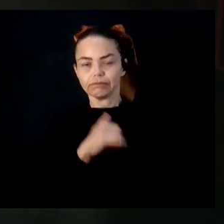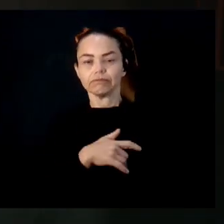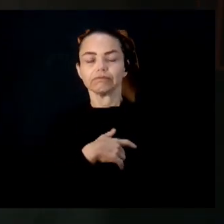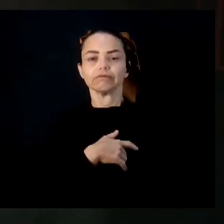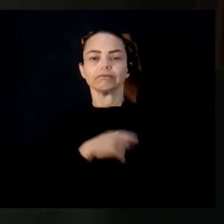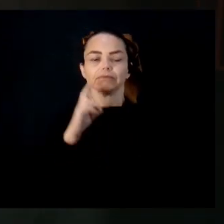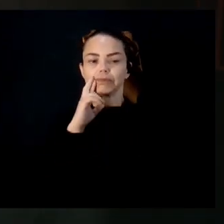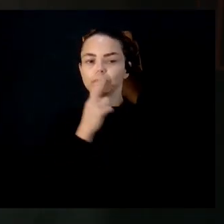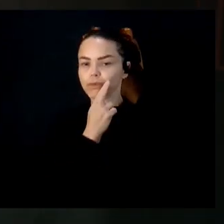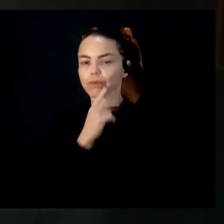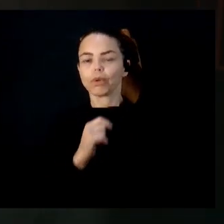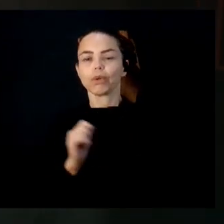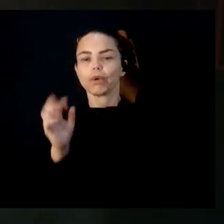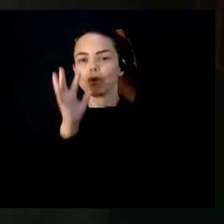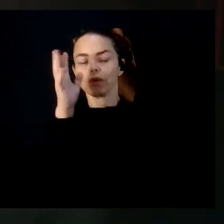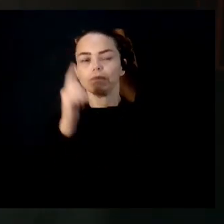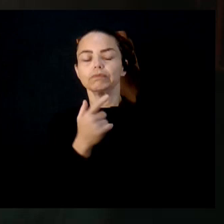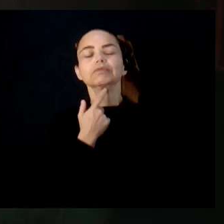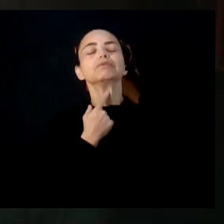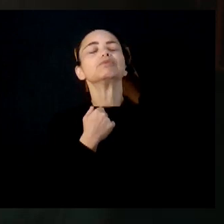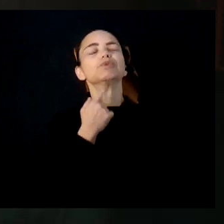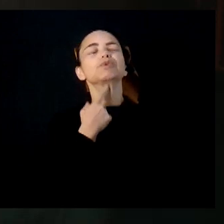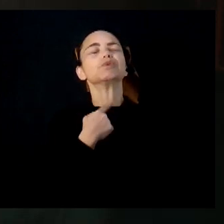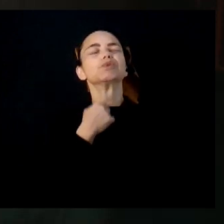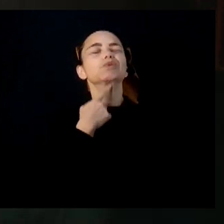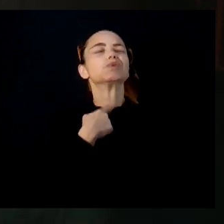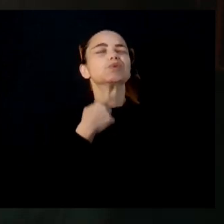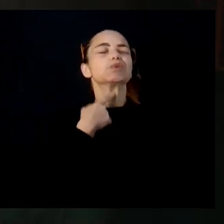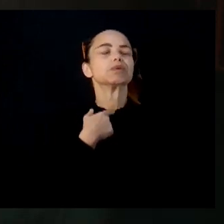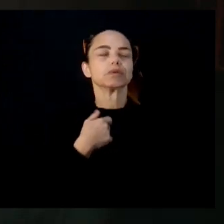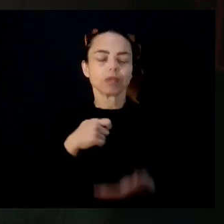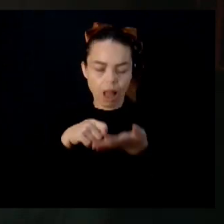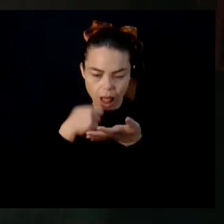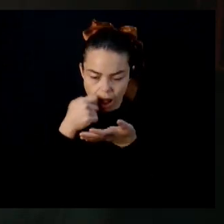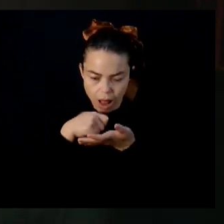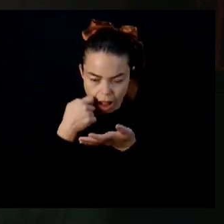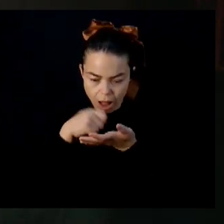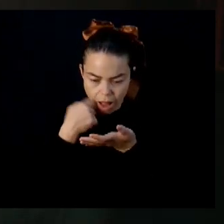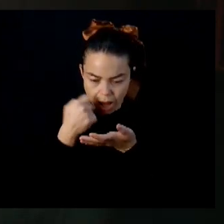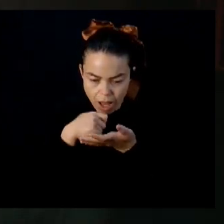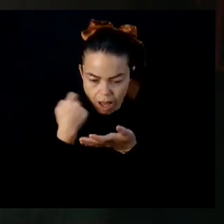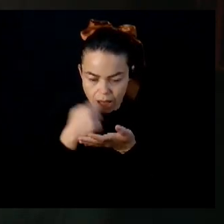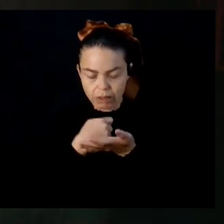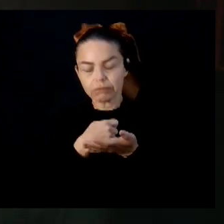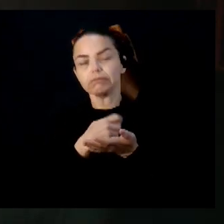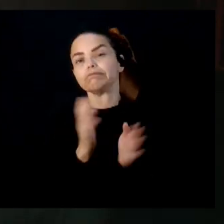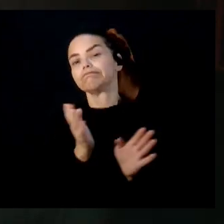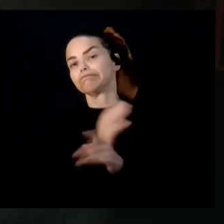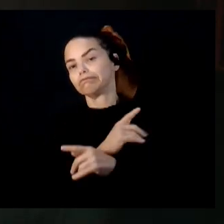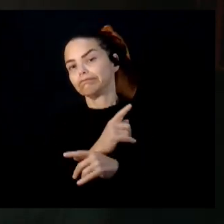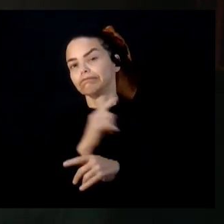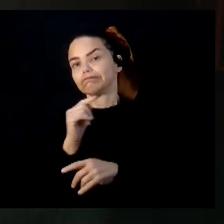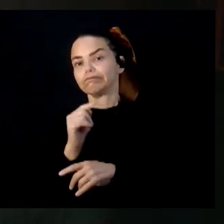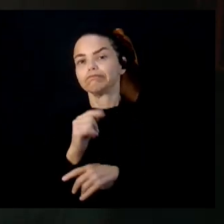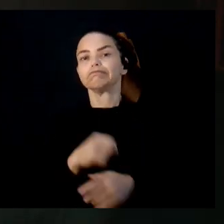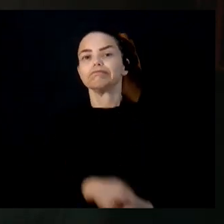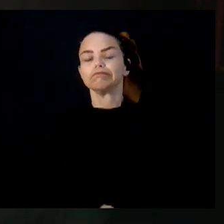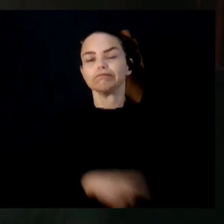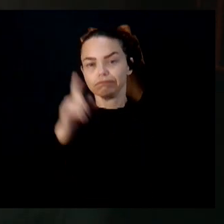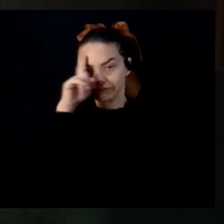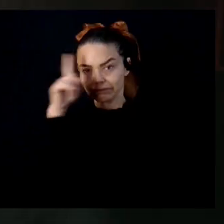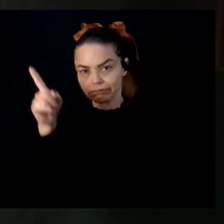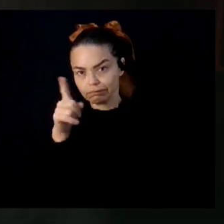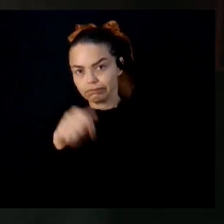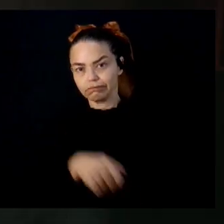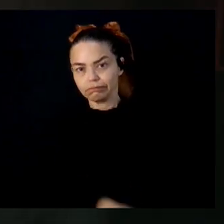caro que a pessoa sempre desejou comer aquela comida, e por outro lado, um dia que, por exemplo, vou falar do lado